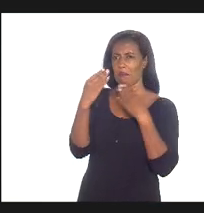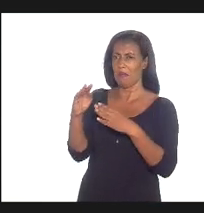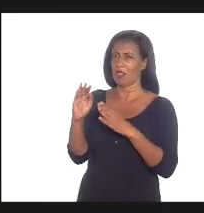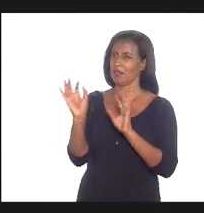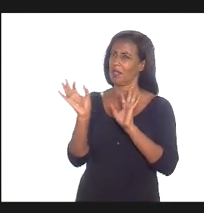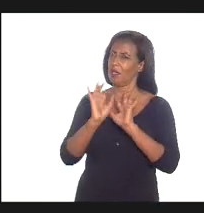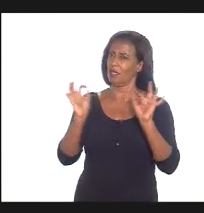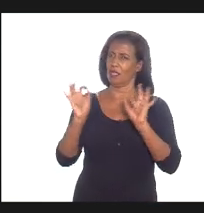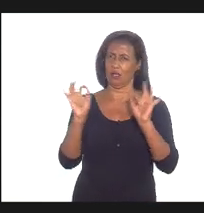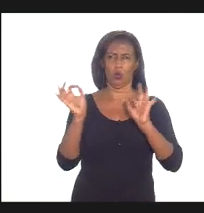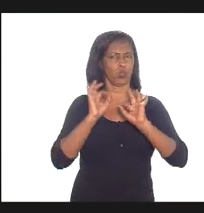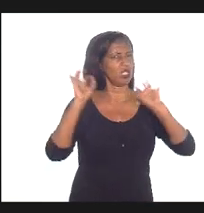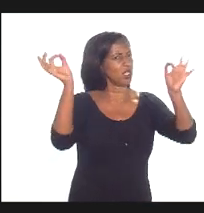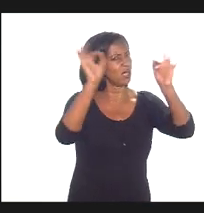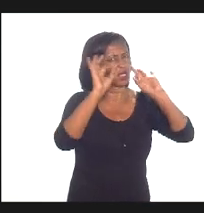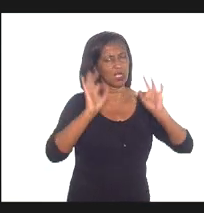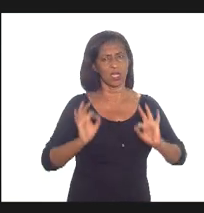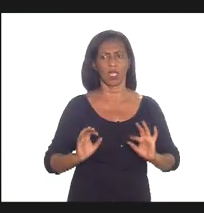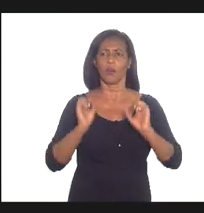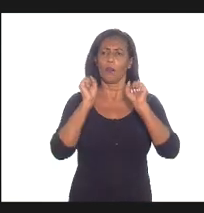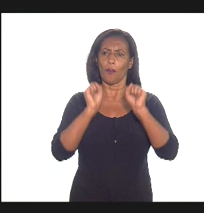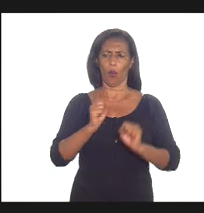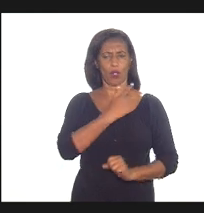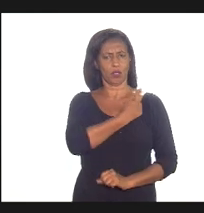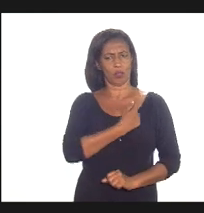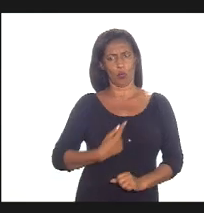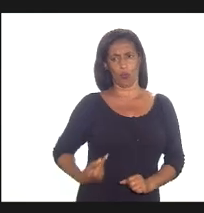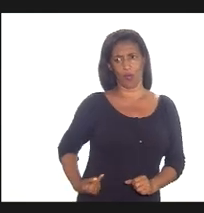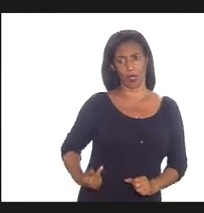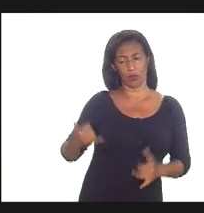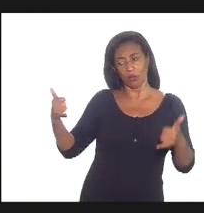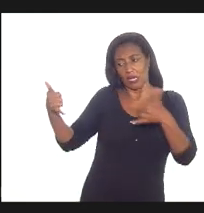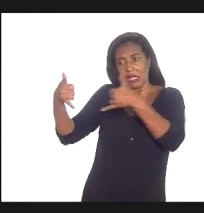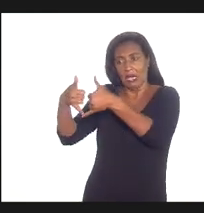Cláudio Castro. Pode ter o governador ter ligado para um ou